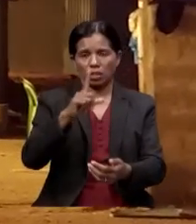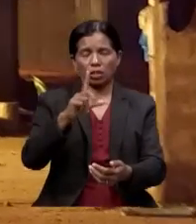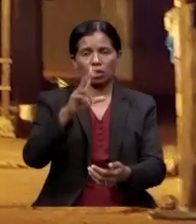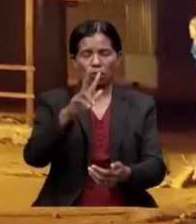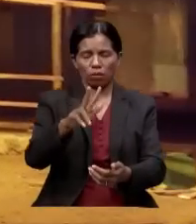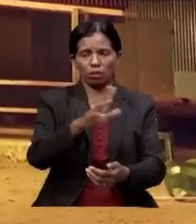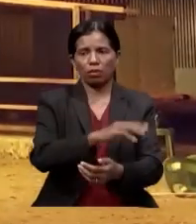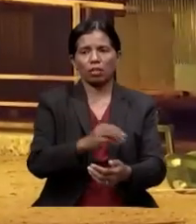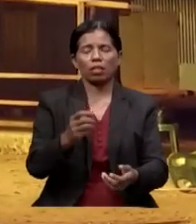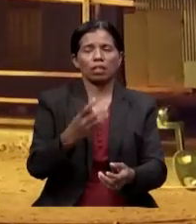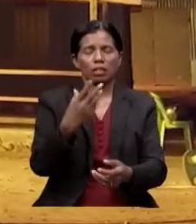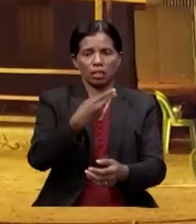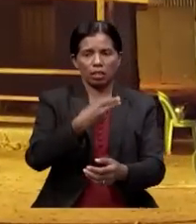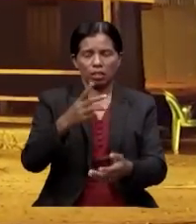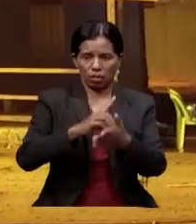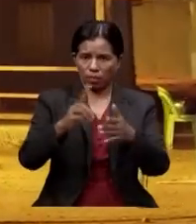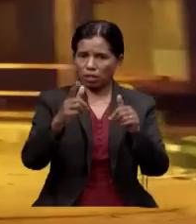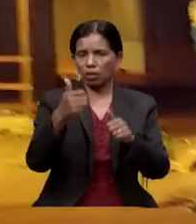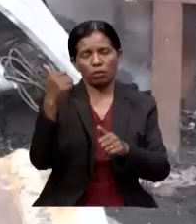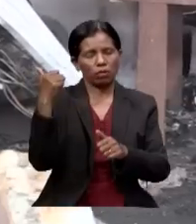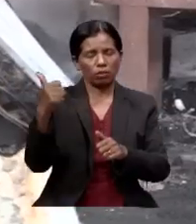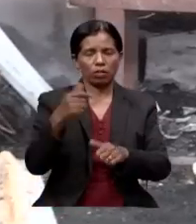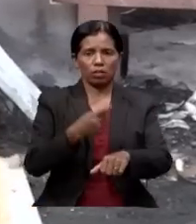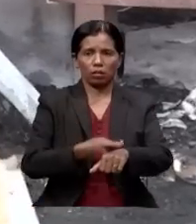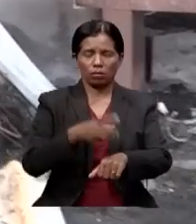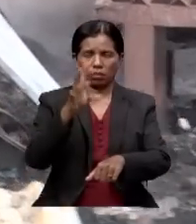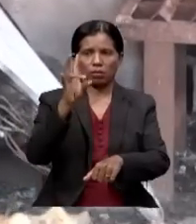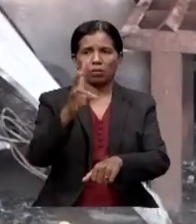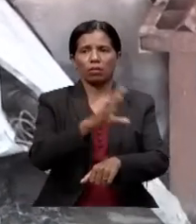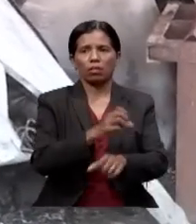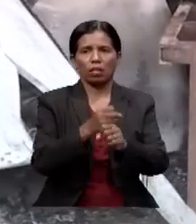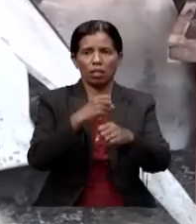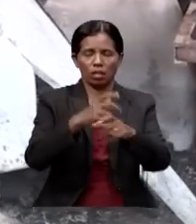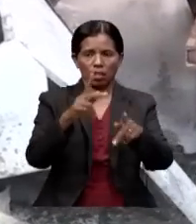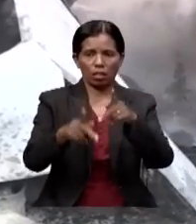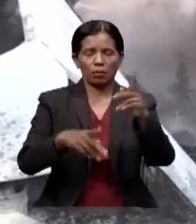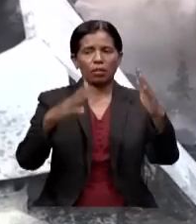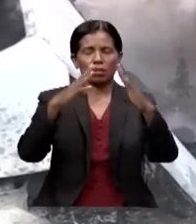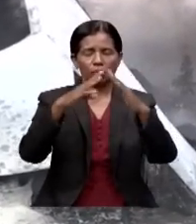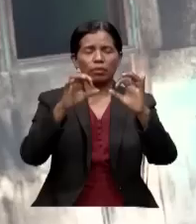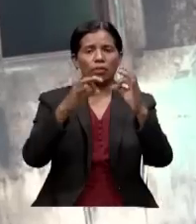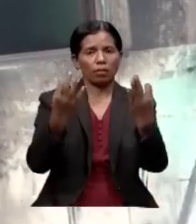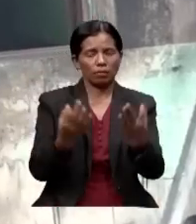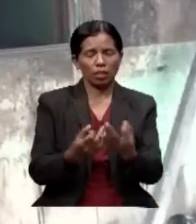de Liné, acontece a quinta semana kotuk, mais ou menos tuku hitu kalan, onde resulta comunidade umakain limanulu